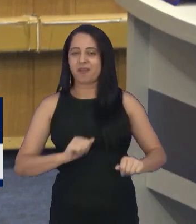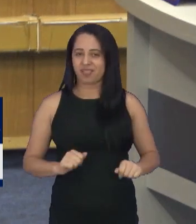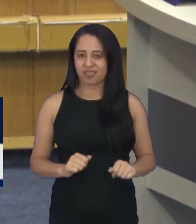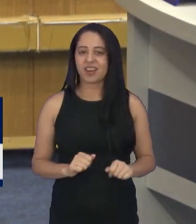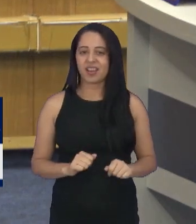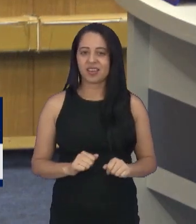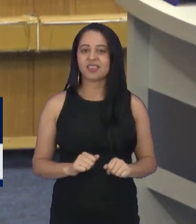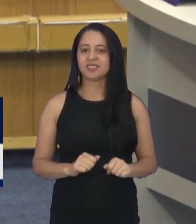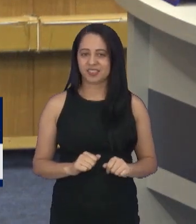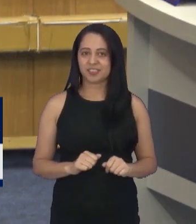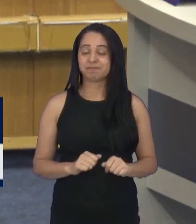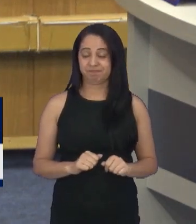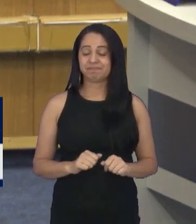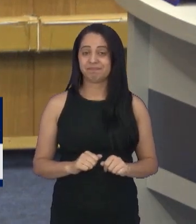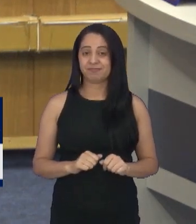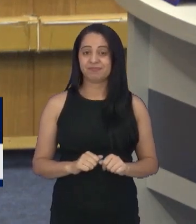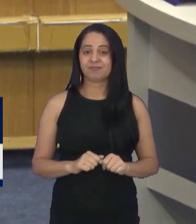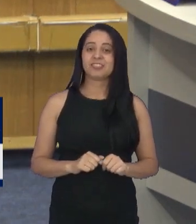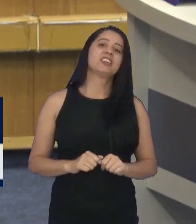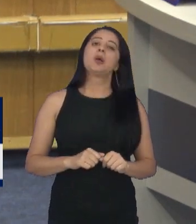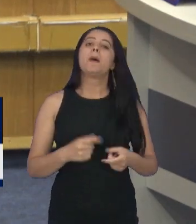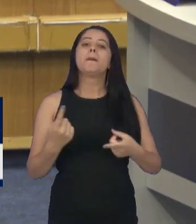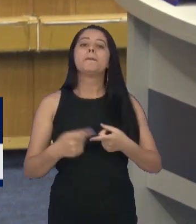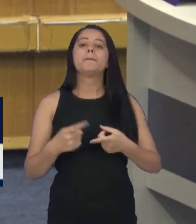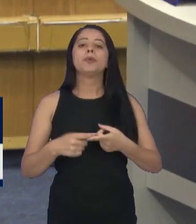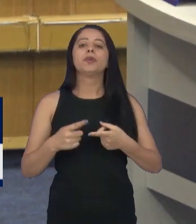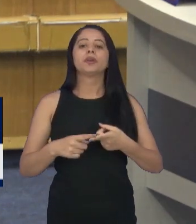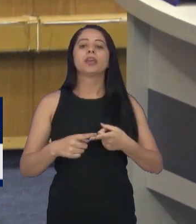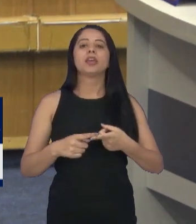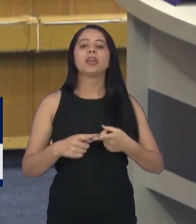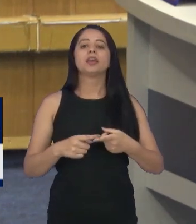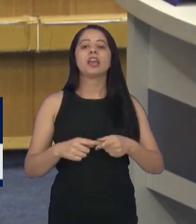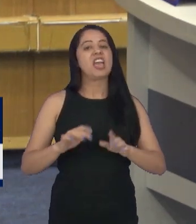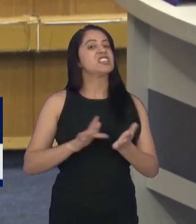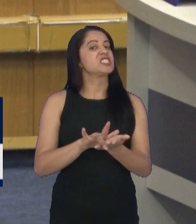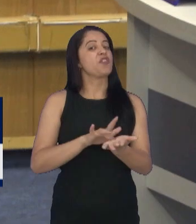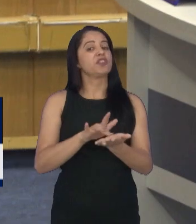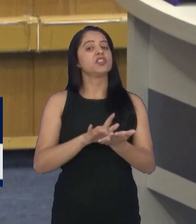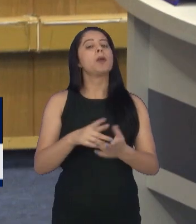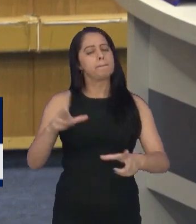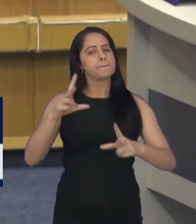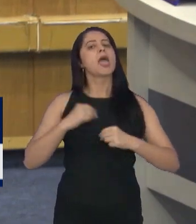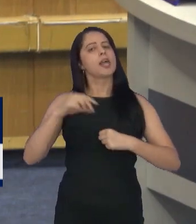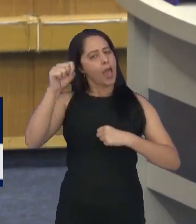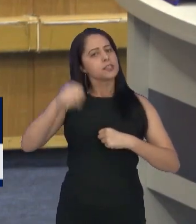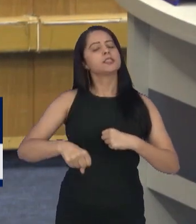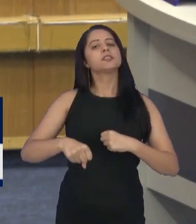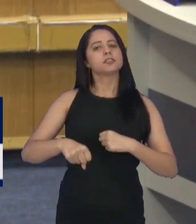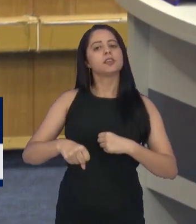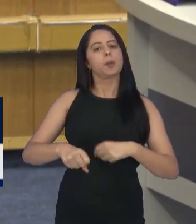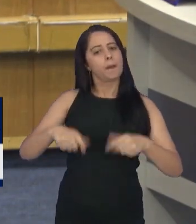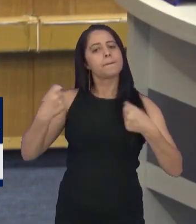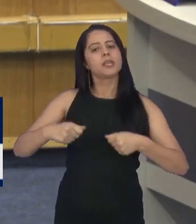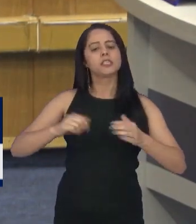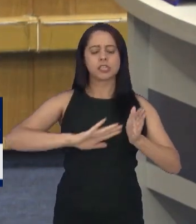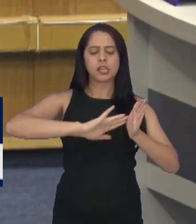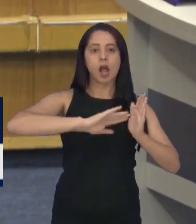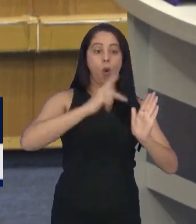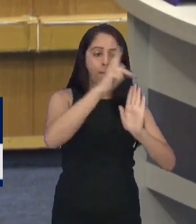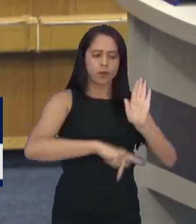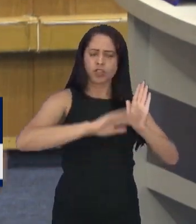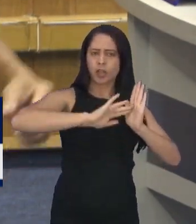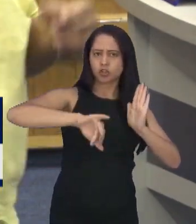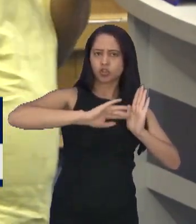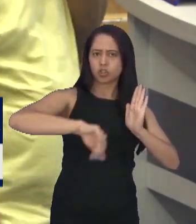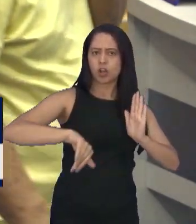pública do zoneamento, que é a lei complementar que está aqui, que entrou esse ano. Então, merece sim uma retirada para nova